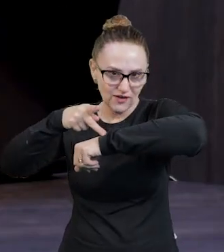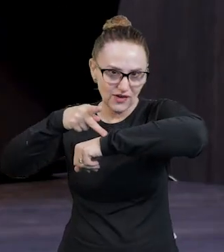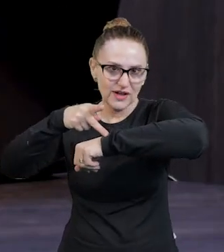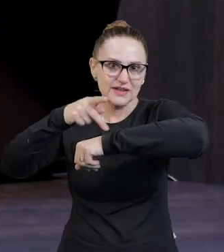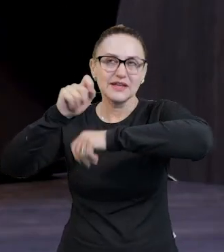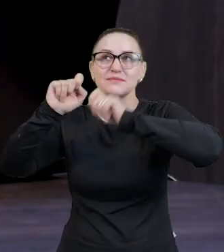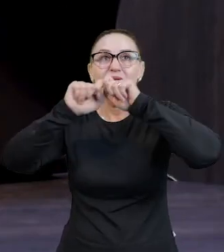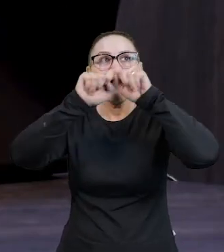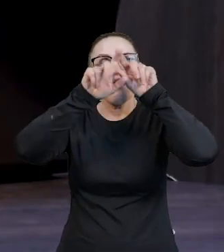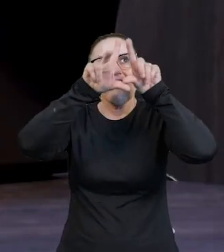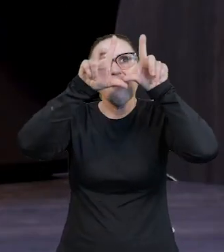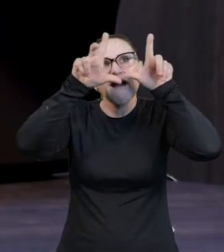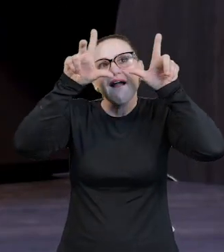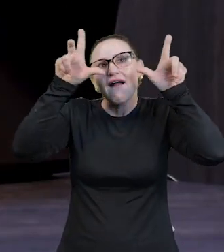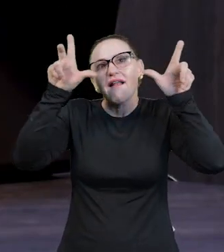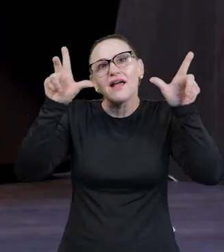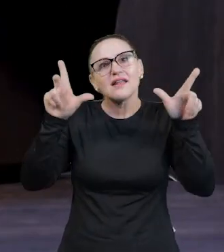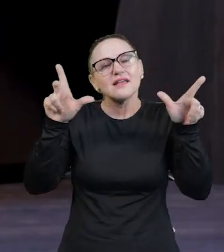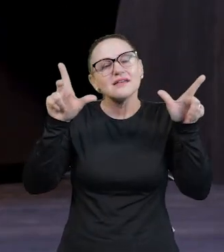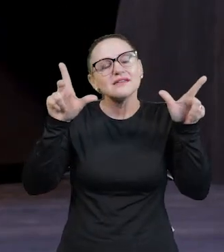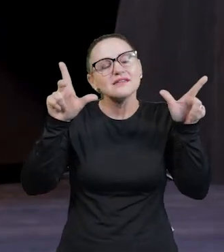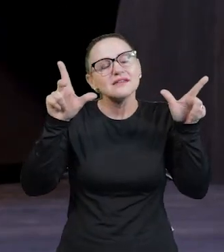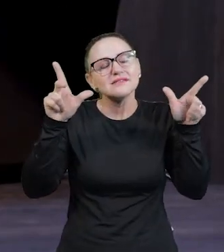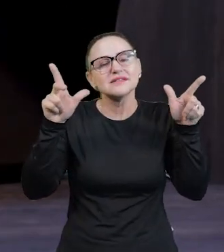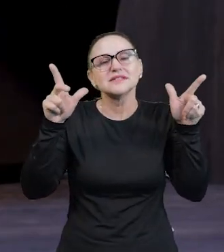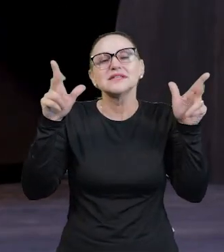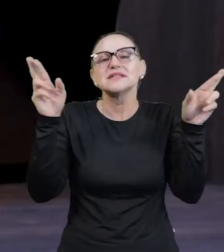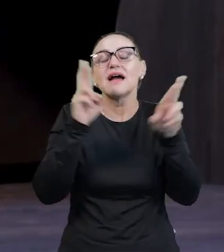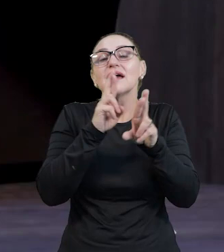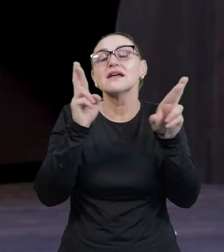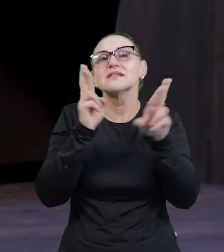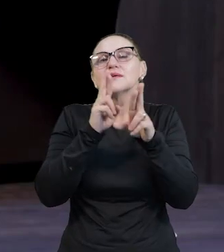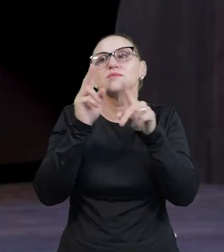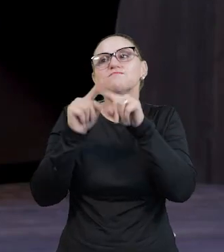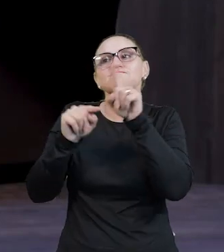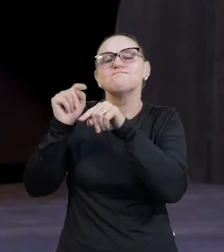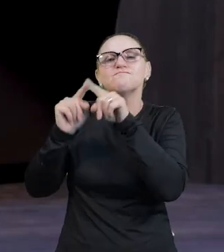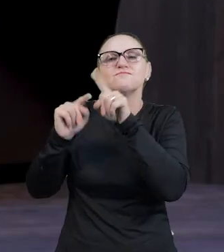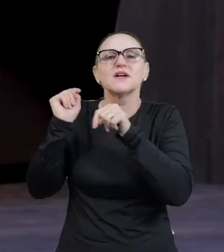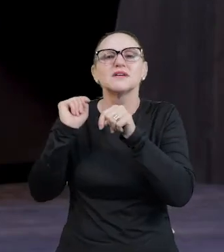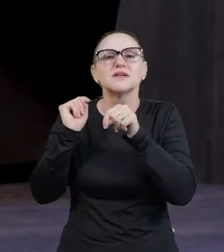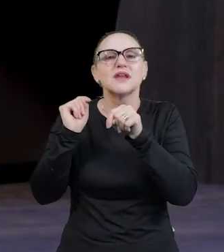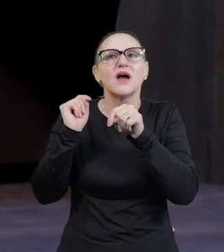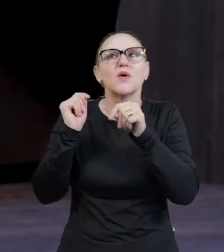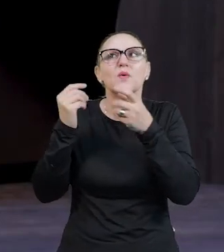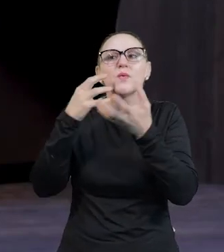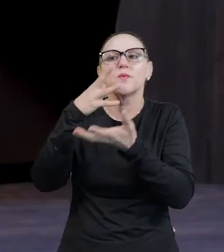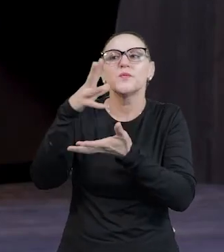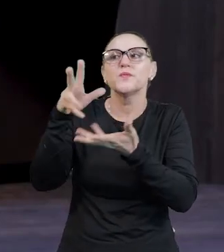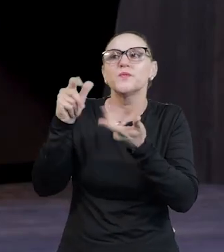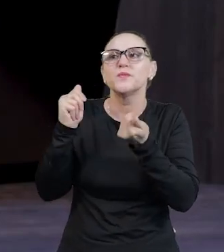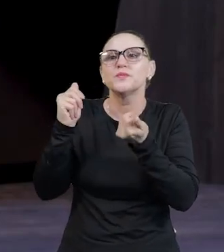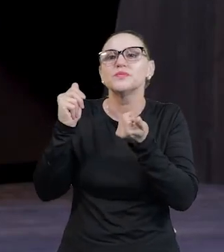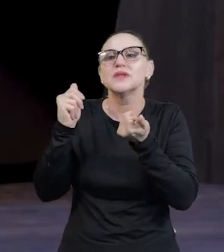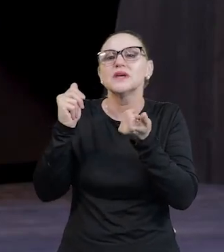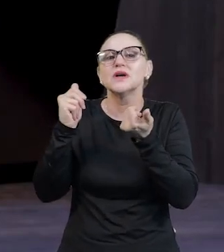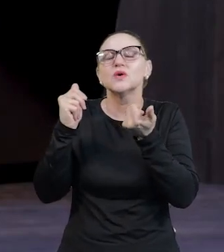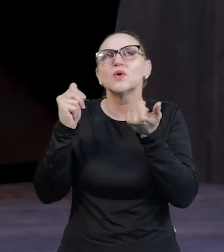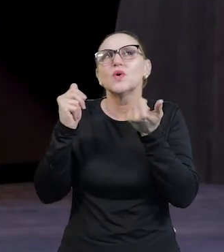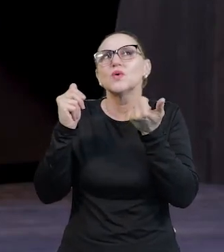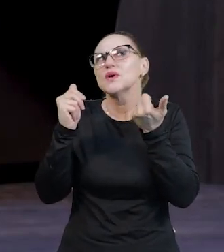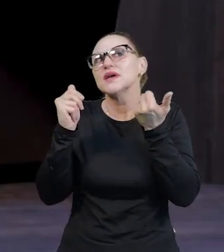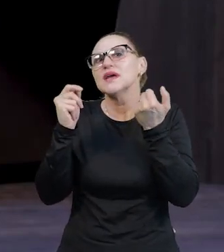ter clareza sobre a relação desse mundo material com a educação? Como que